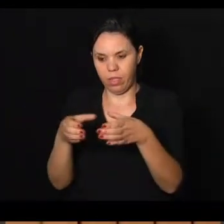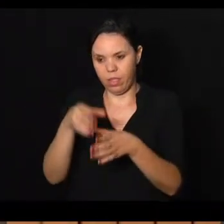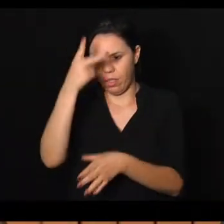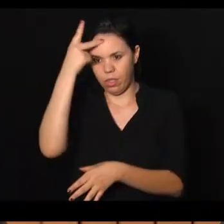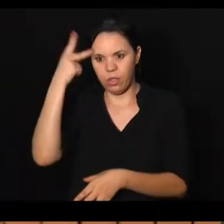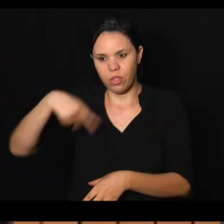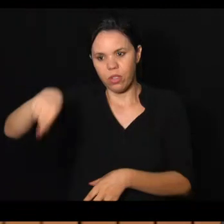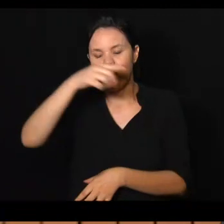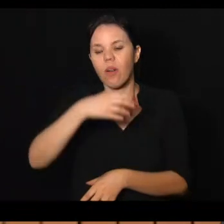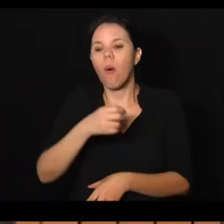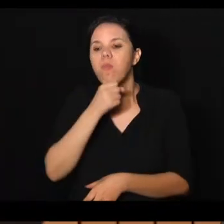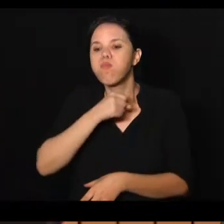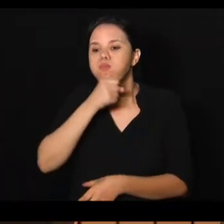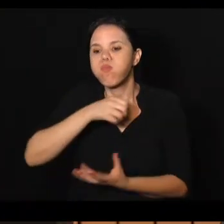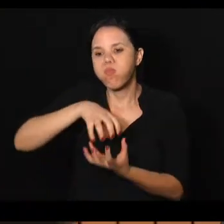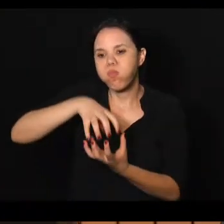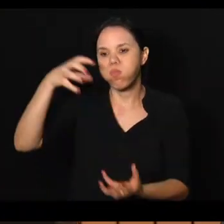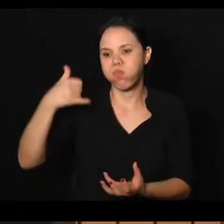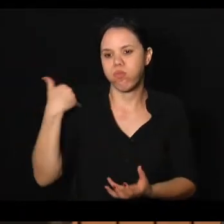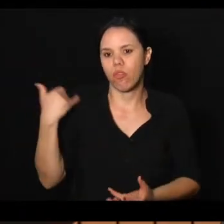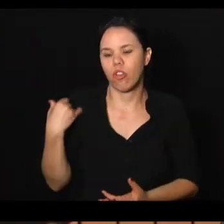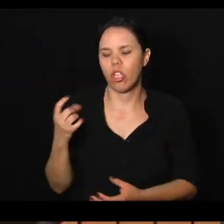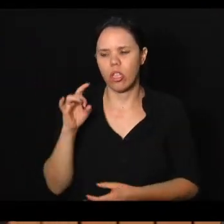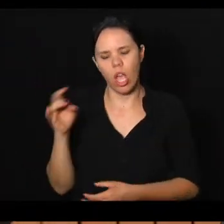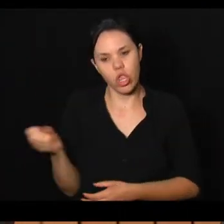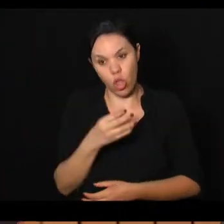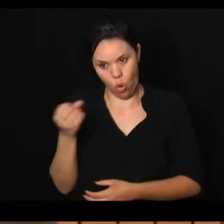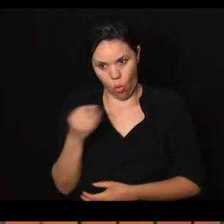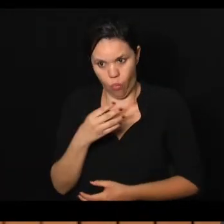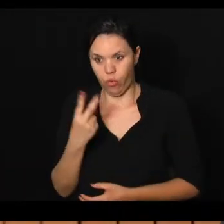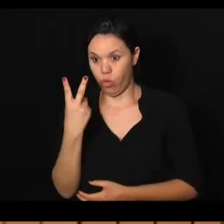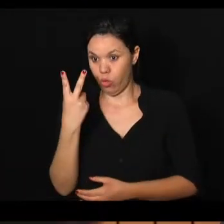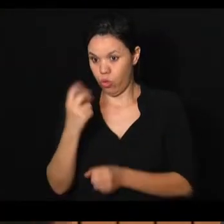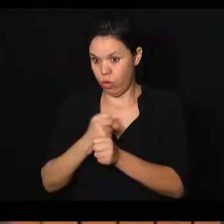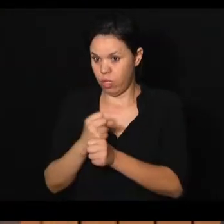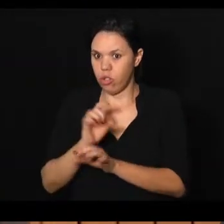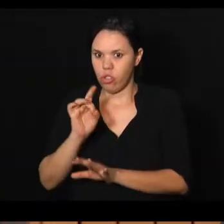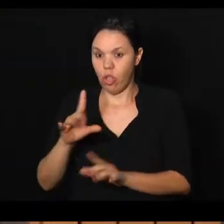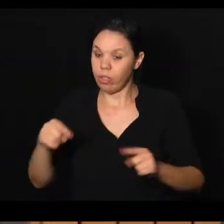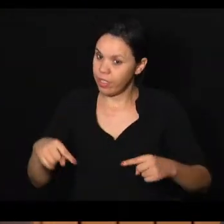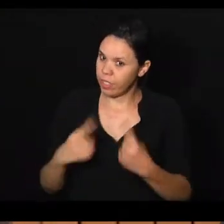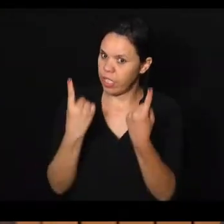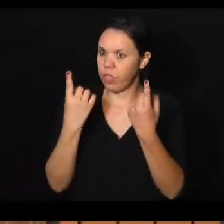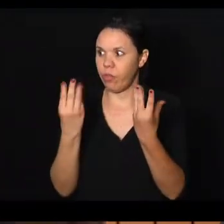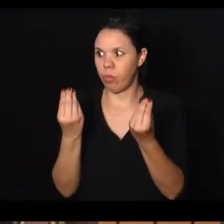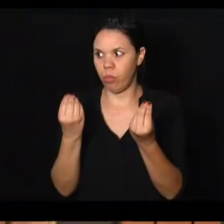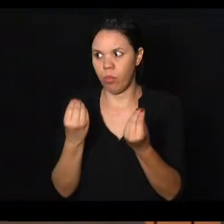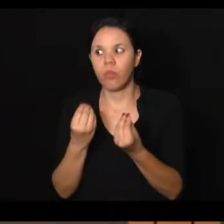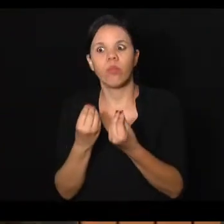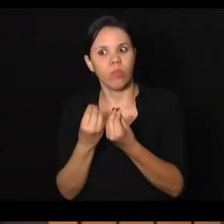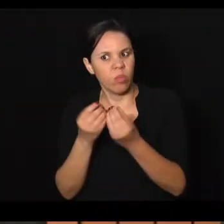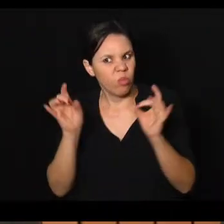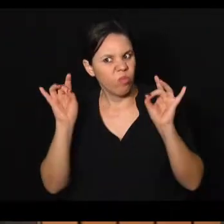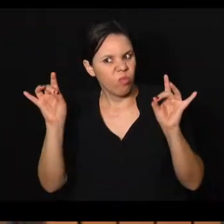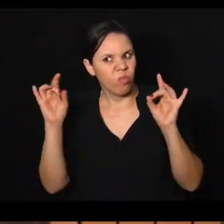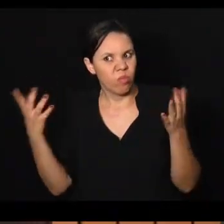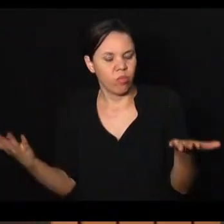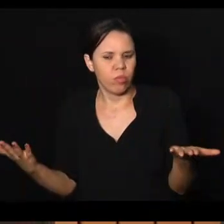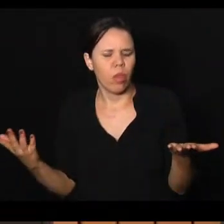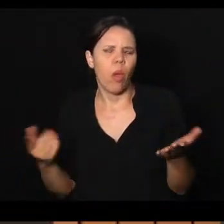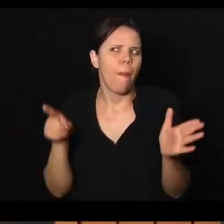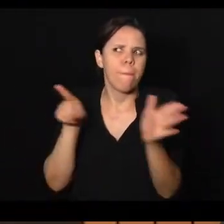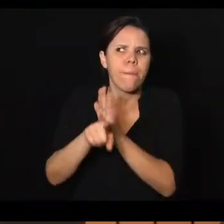Essa é uma secretaria nova, com apenas 2 anos, e com um desafio muito grande. E aí eu pergunto para os senhores,